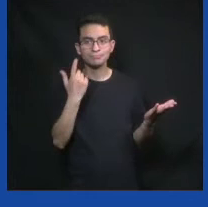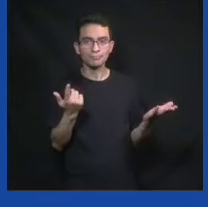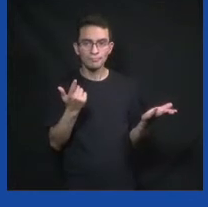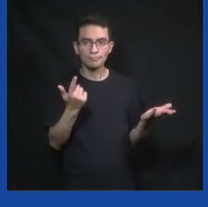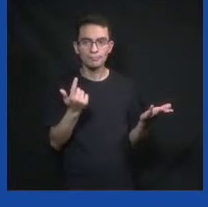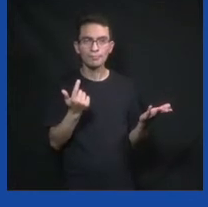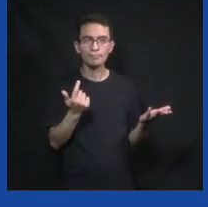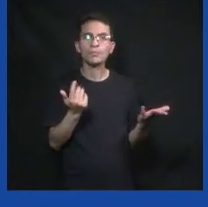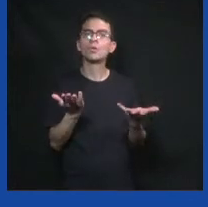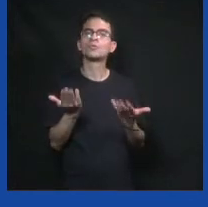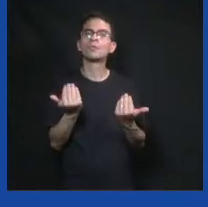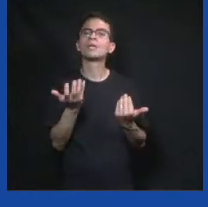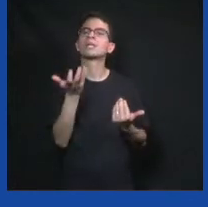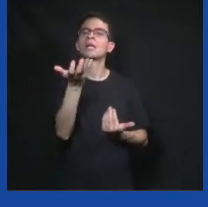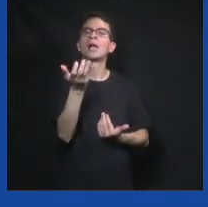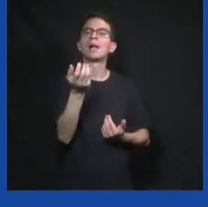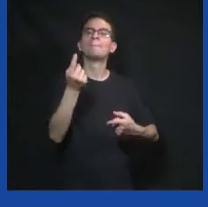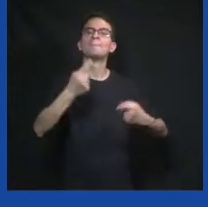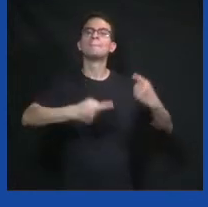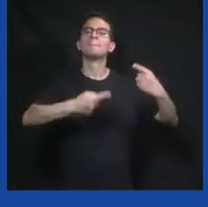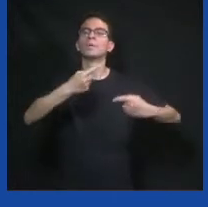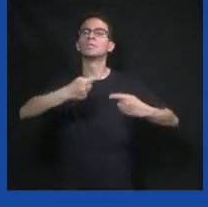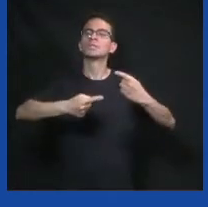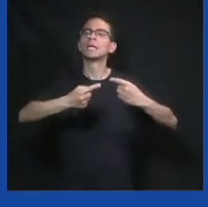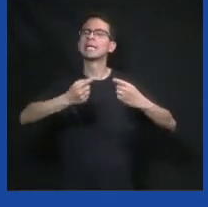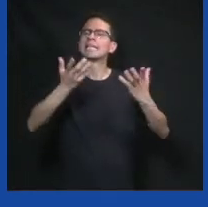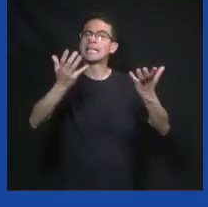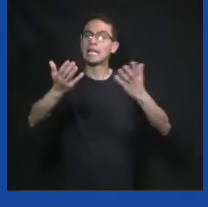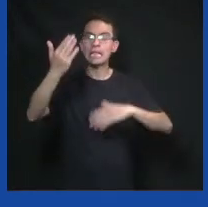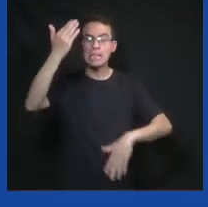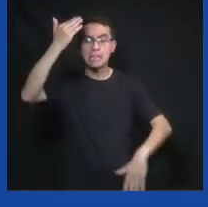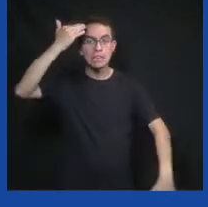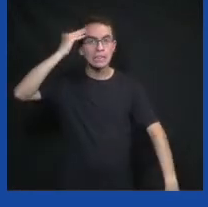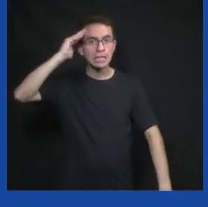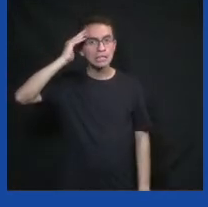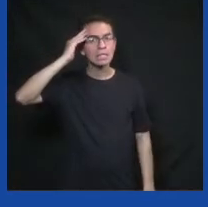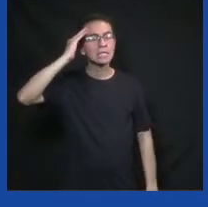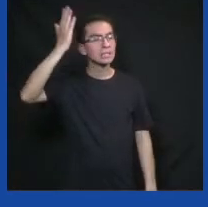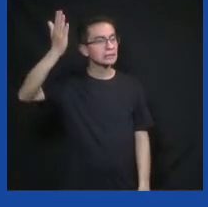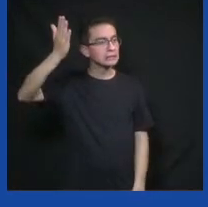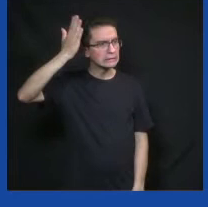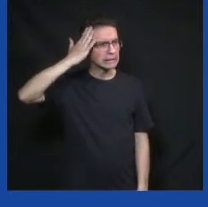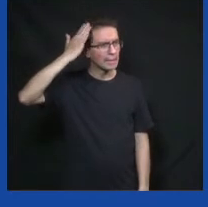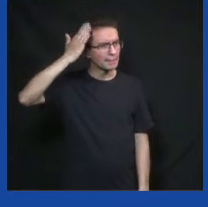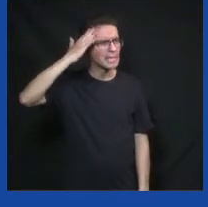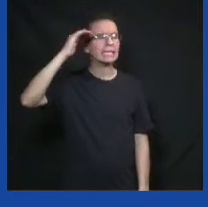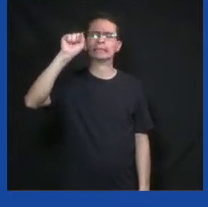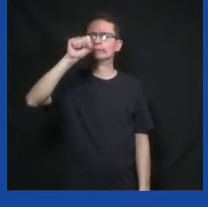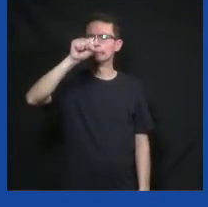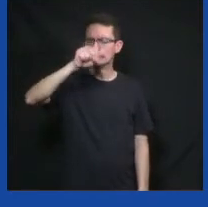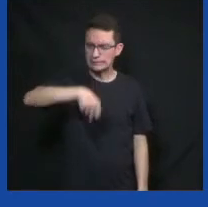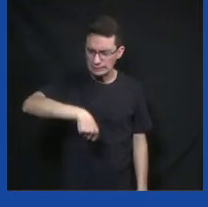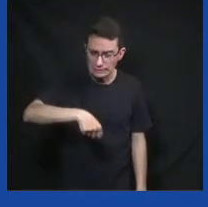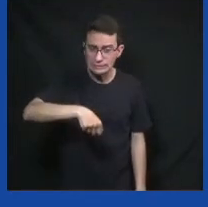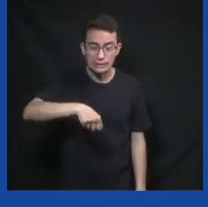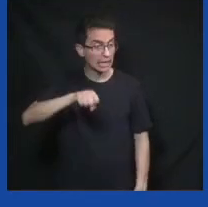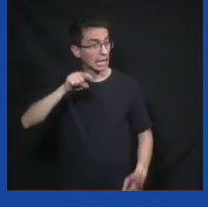quer política na sua vida. Ele quer entender, porque ele sabe que isso é importante, e